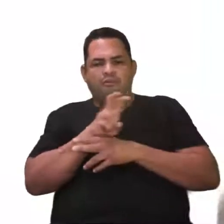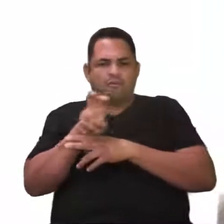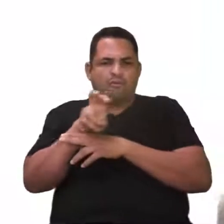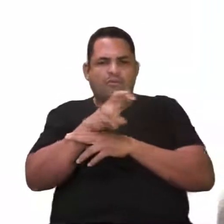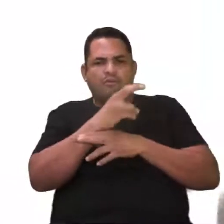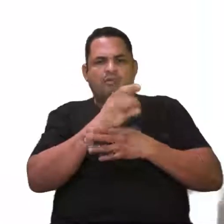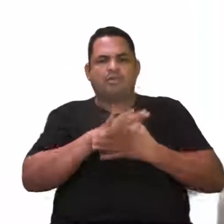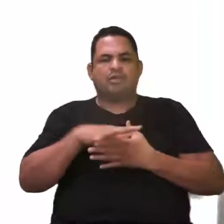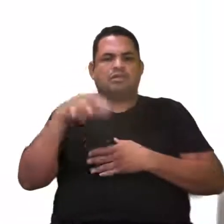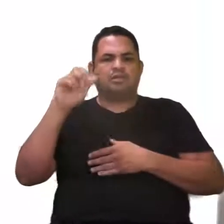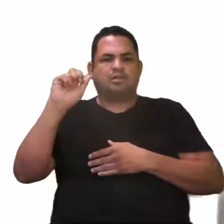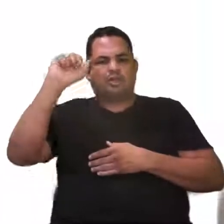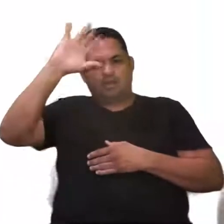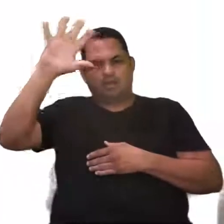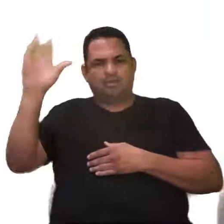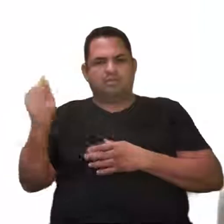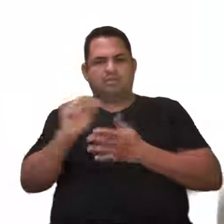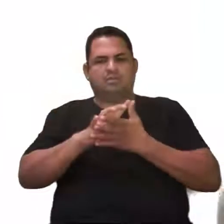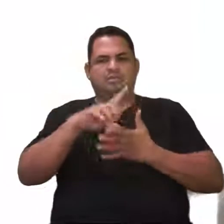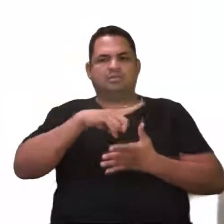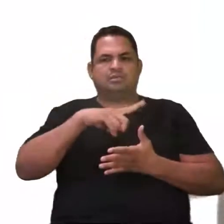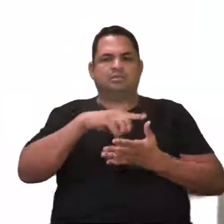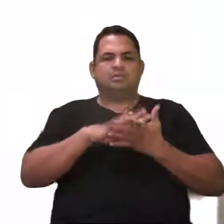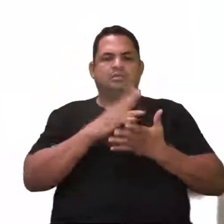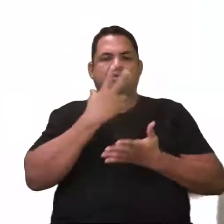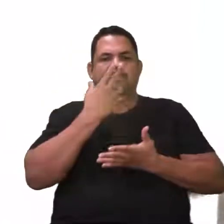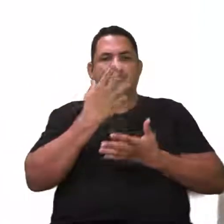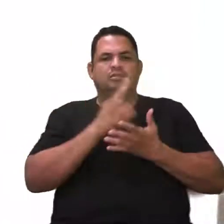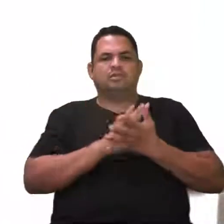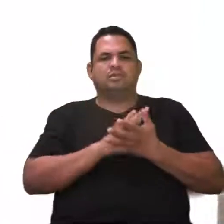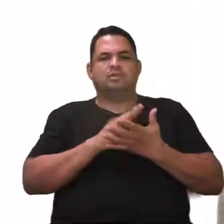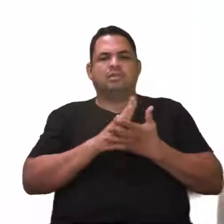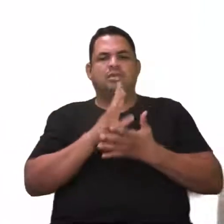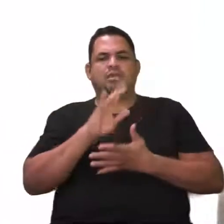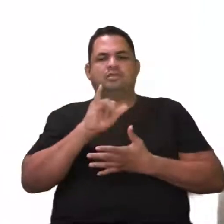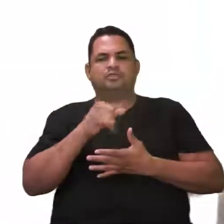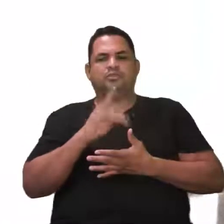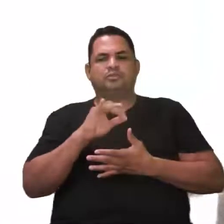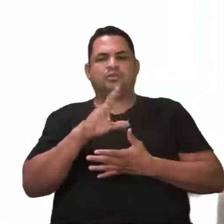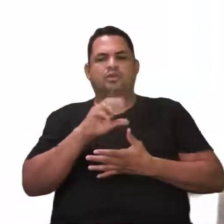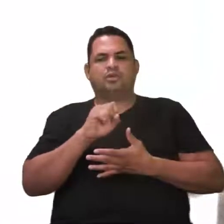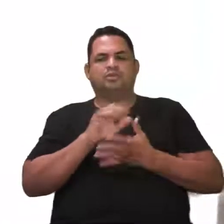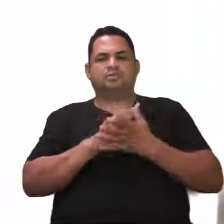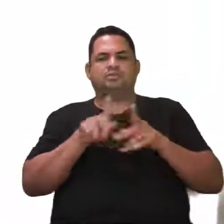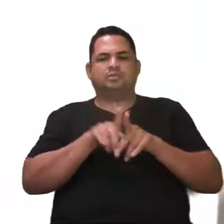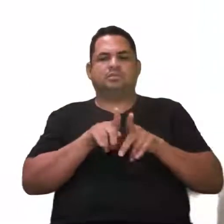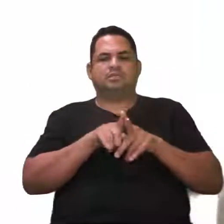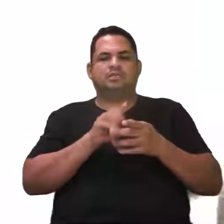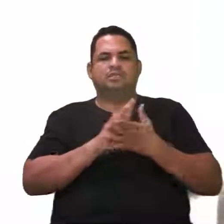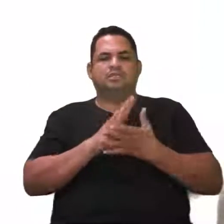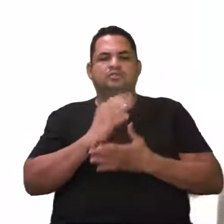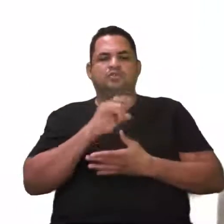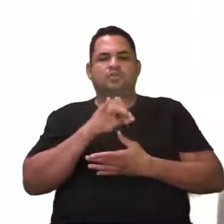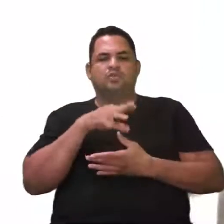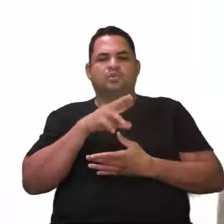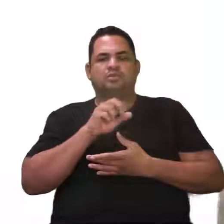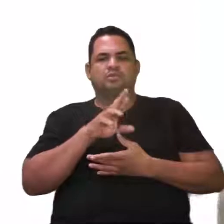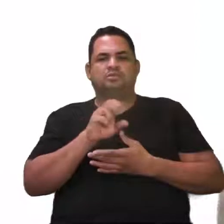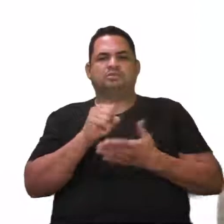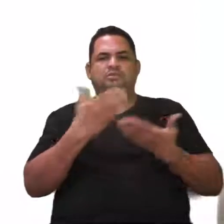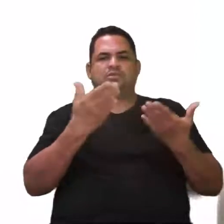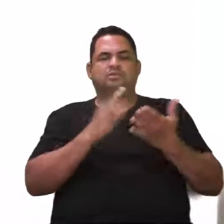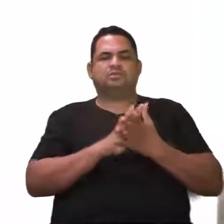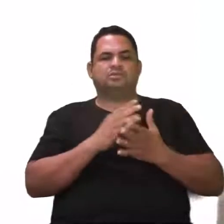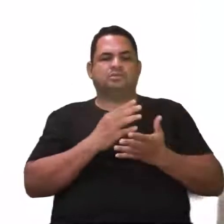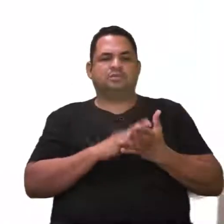temos aí na Ásia. Aqui a gente tem um parentesco com as nossas jiboias e as sucuris, tá? Então, nesse caso,